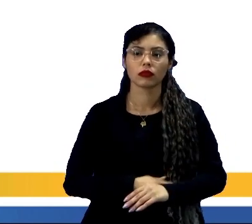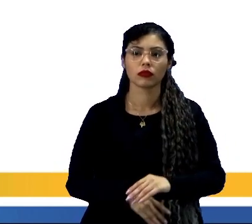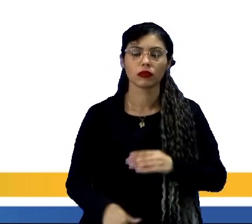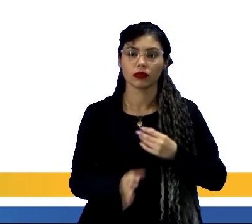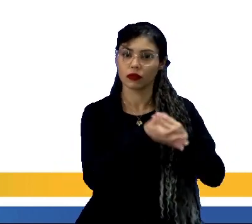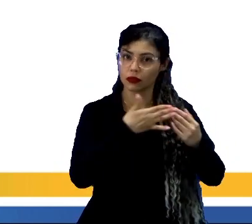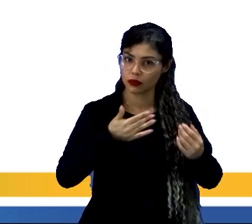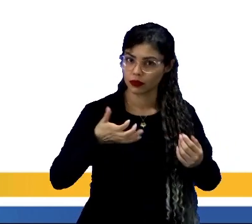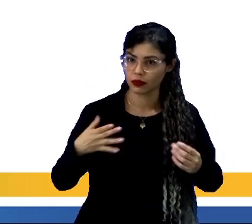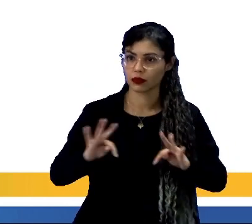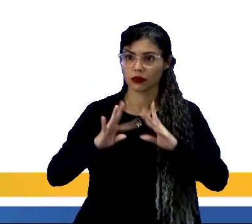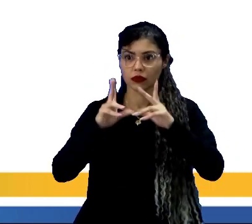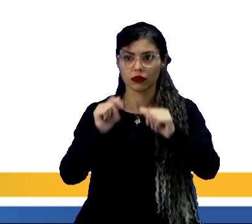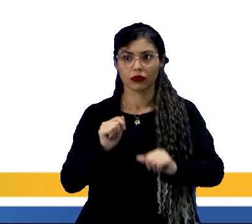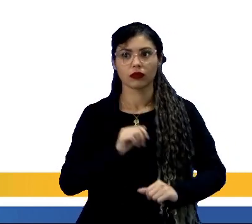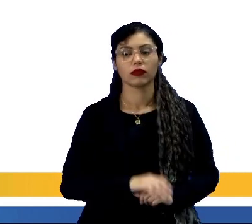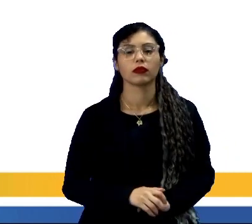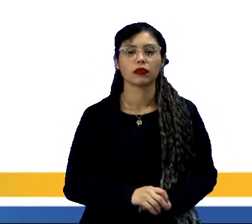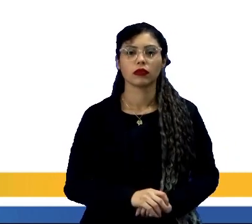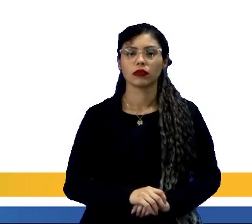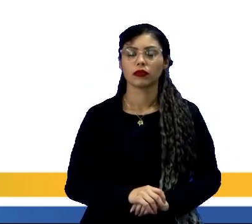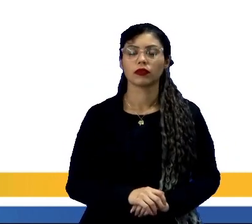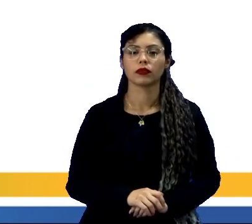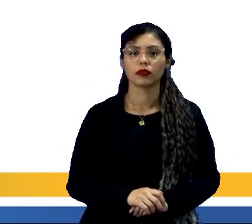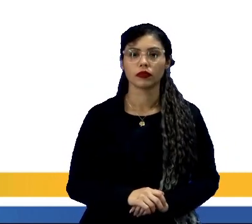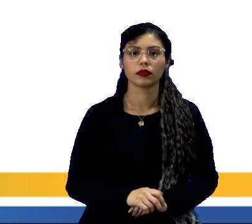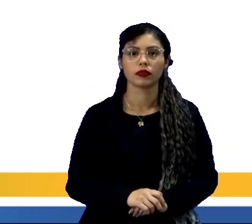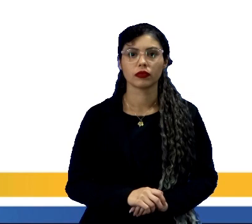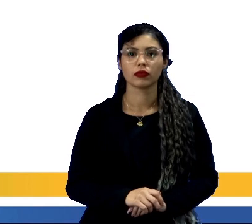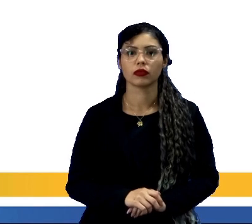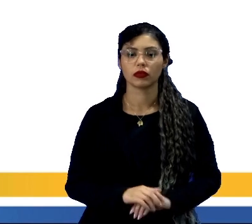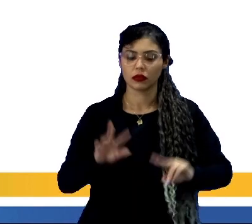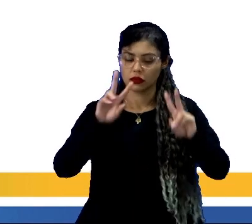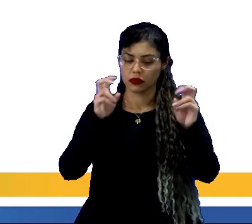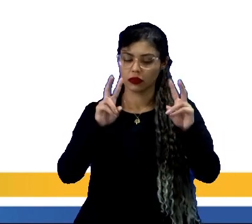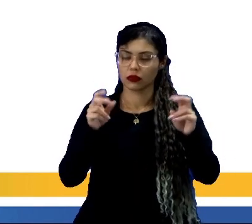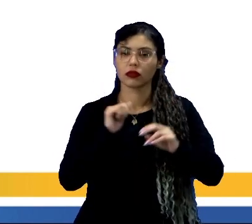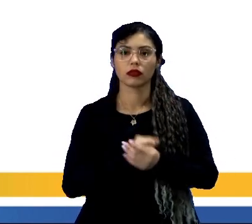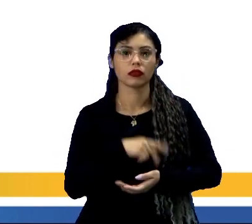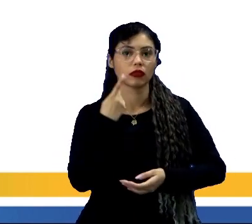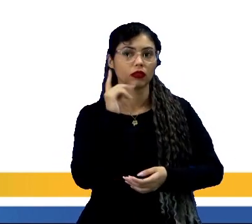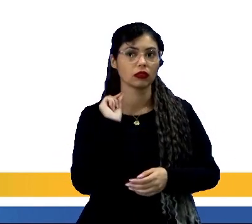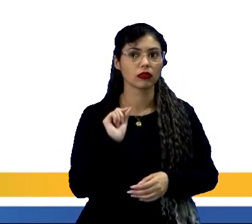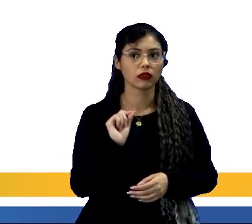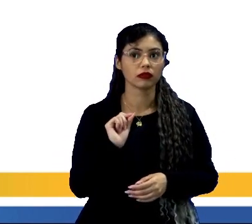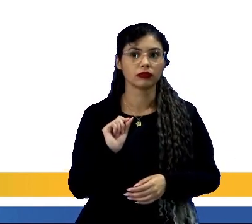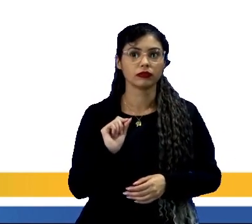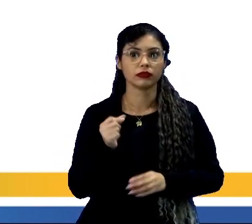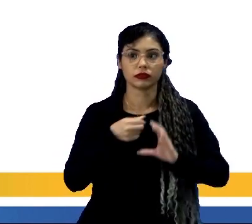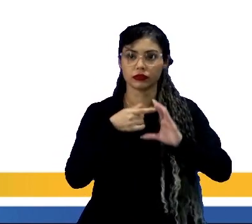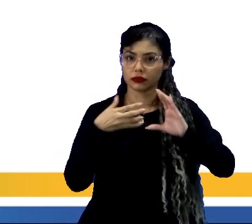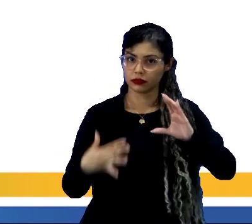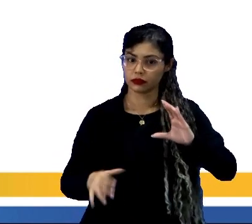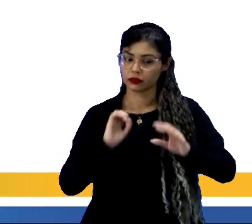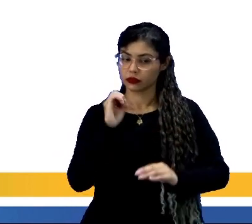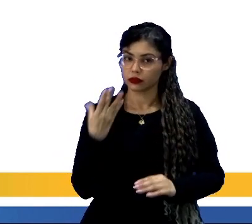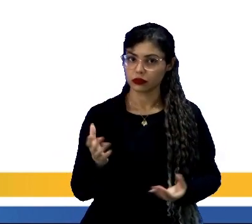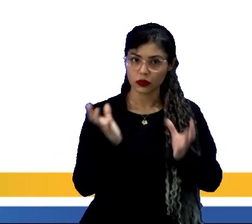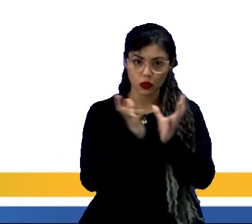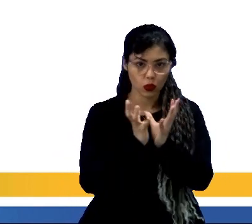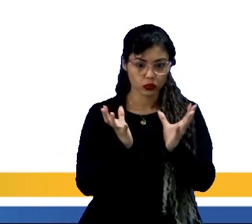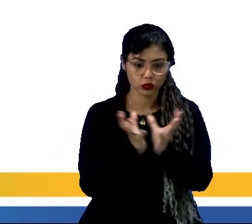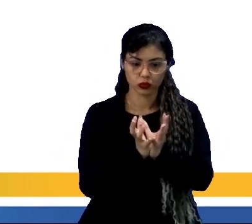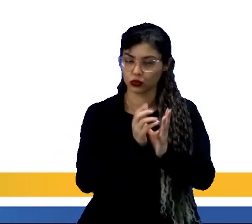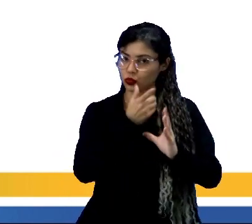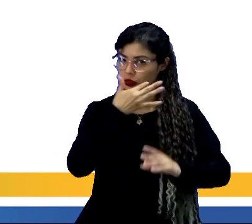Os peixes, né? Os peixes são os títulos. Esse título se refere a uma espécie ou a um